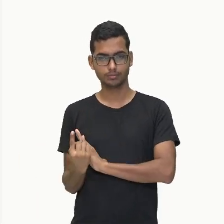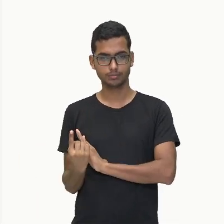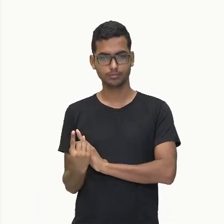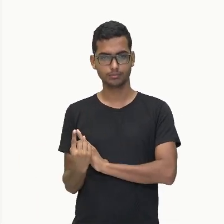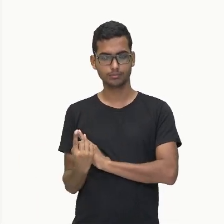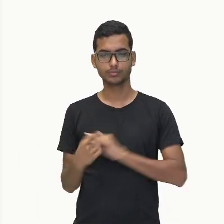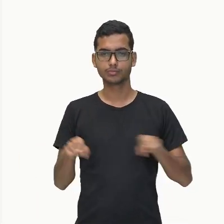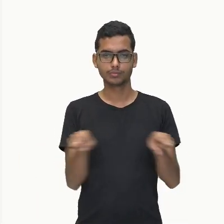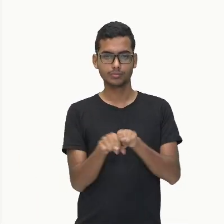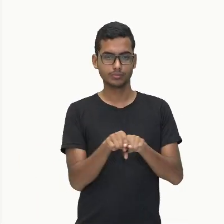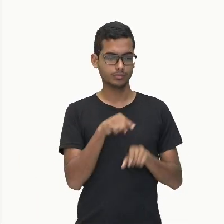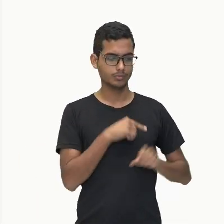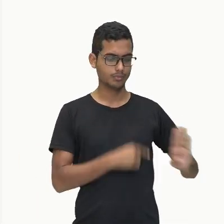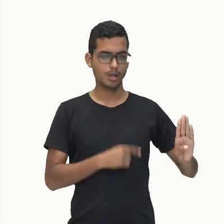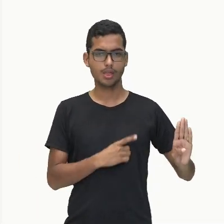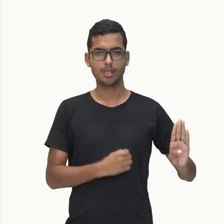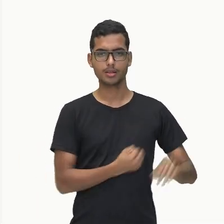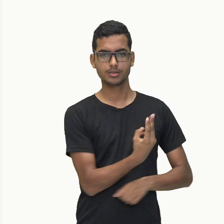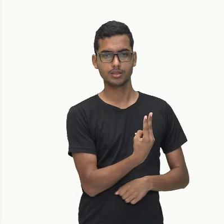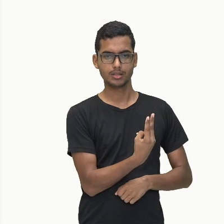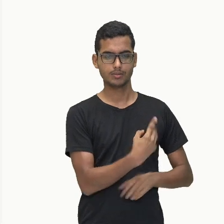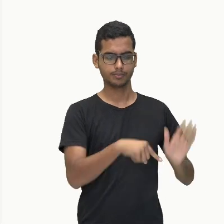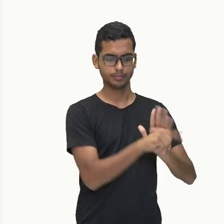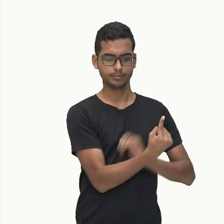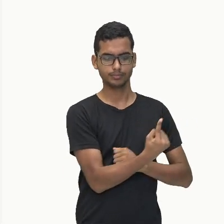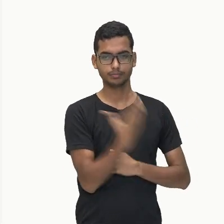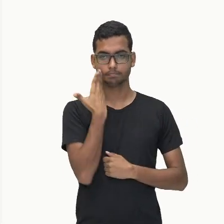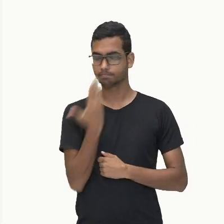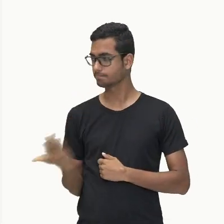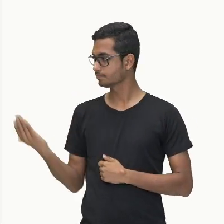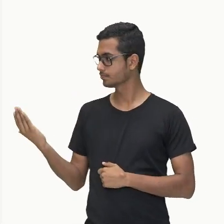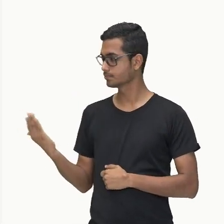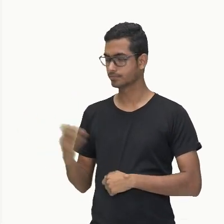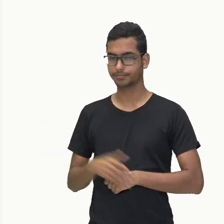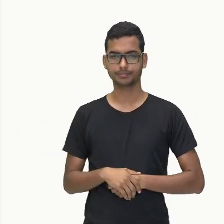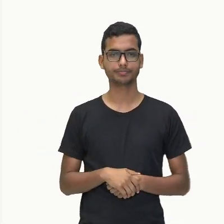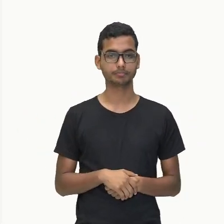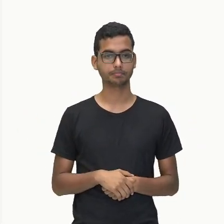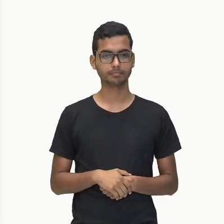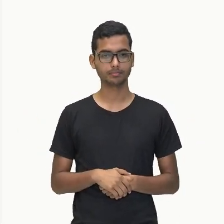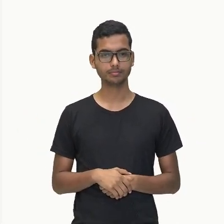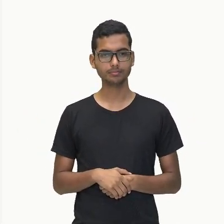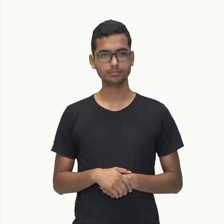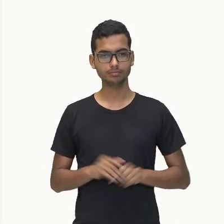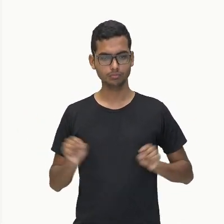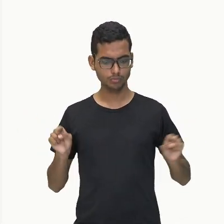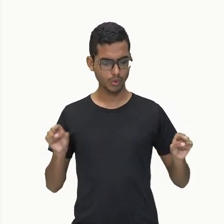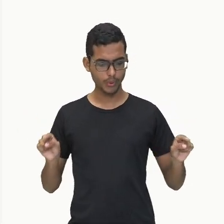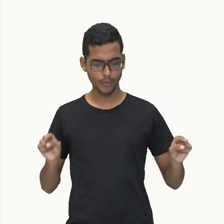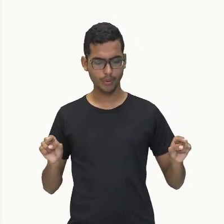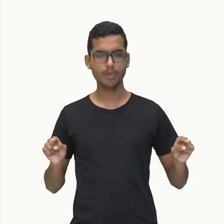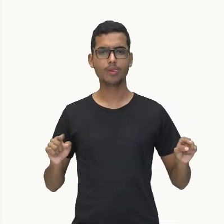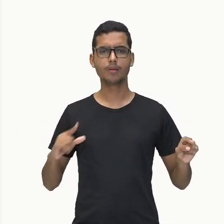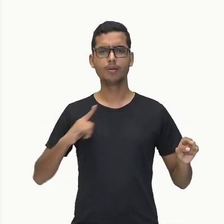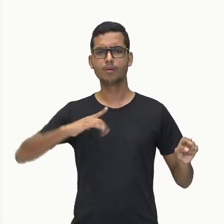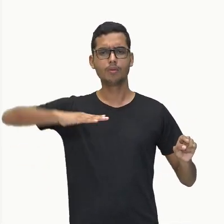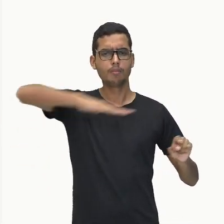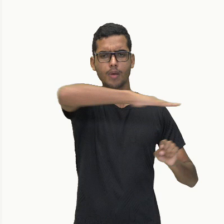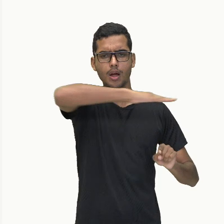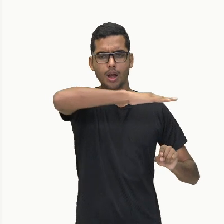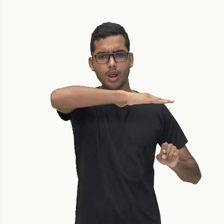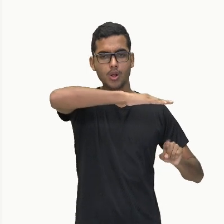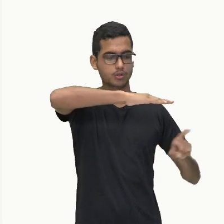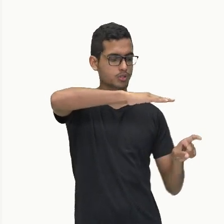esses dois pontos, eles formam aí um segmento, que está em paralelo ao eixo X, tá? Então,